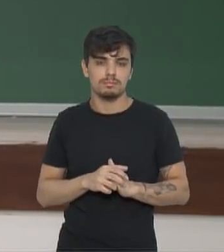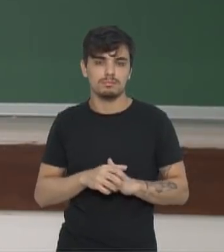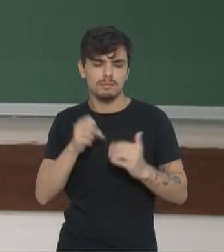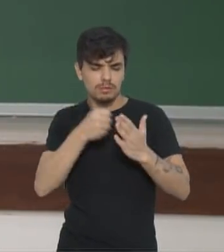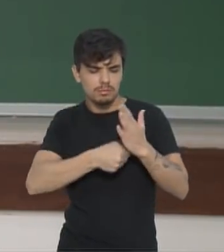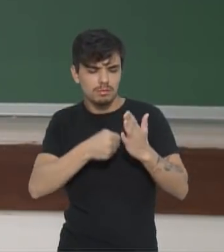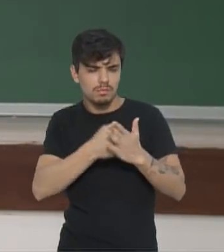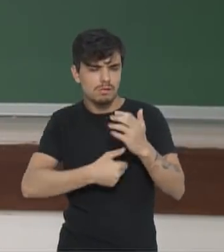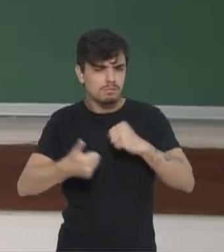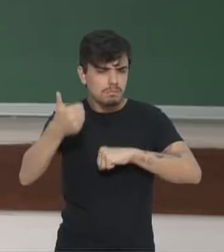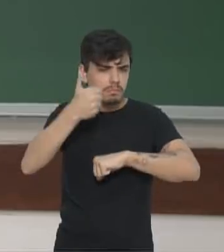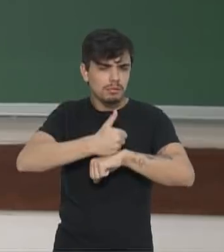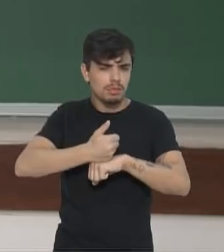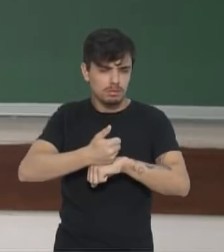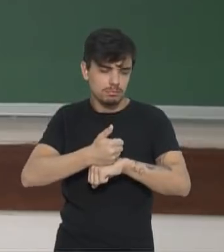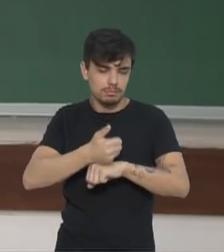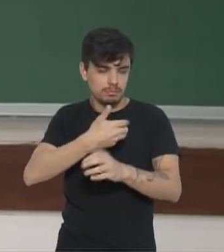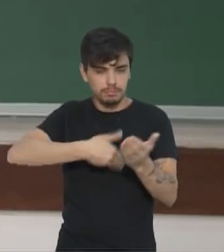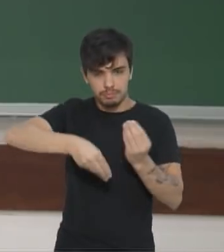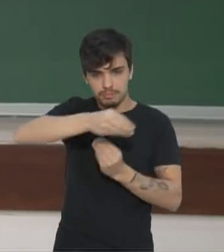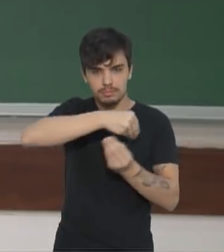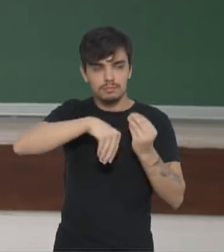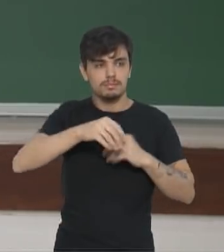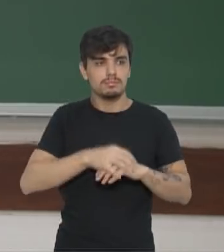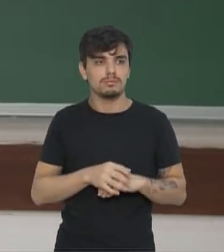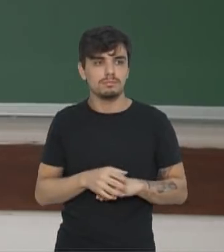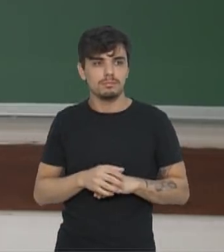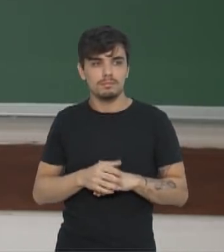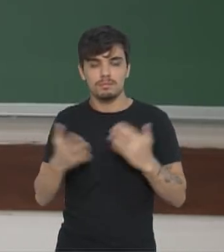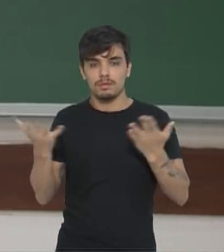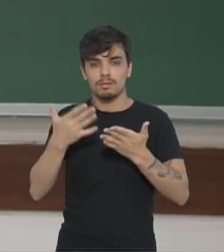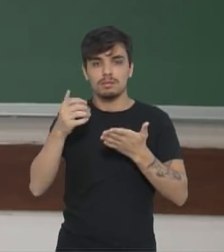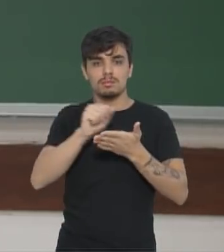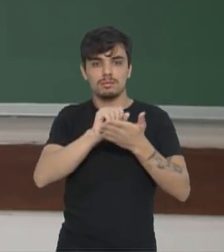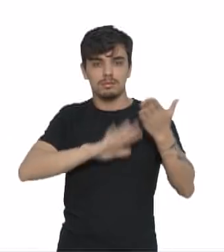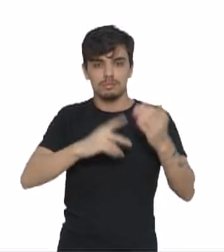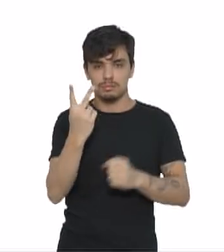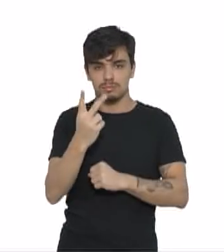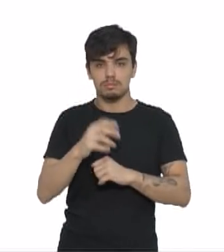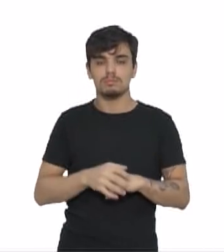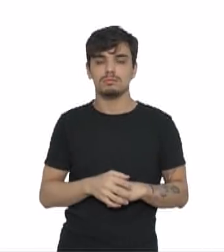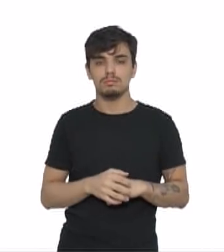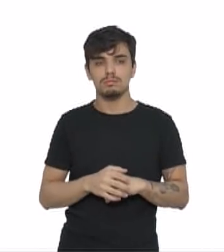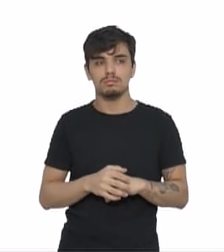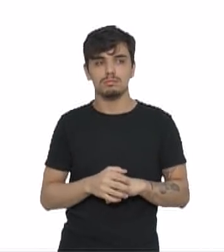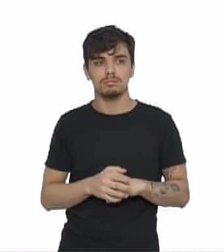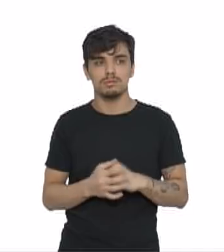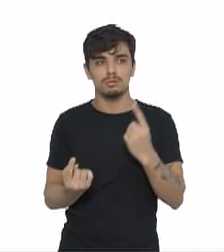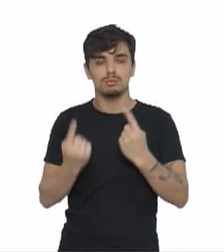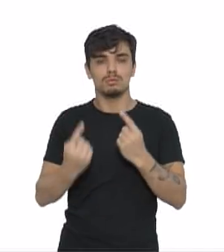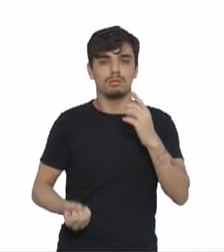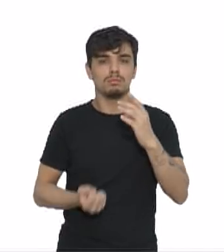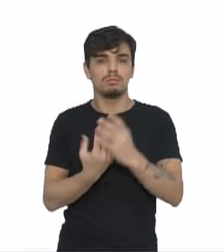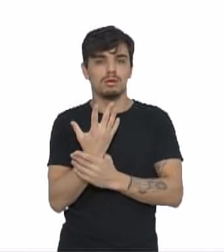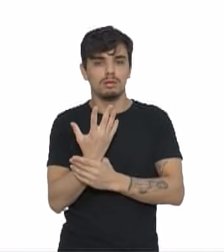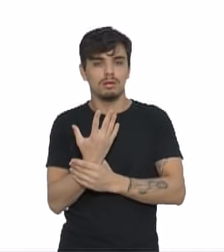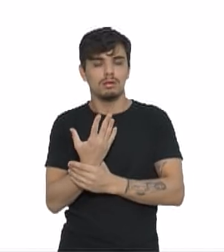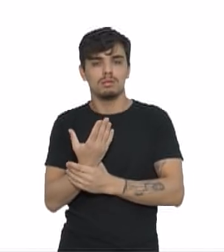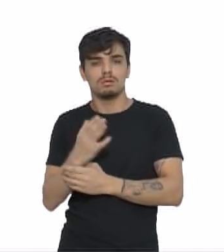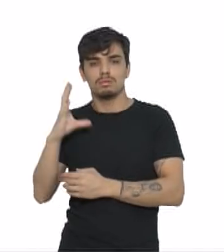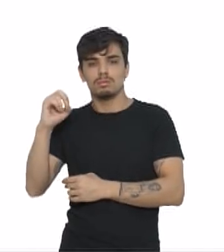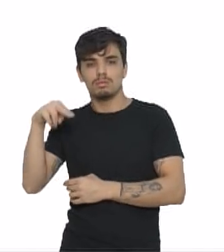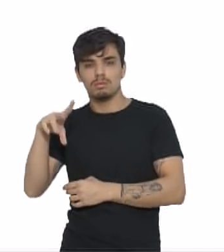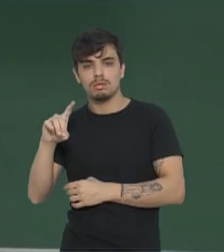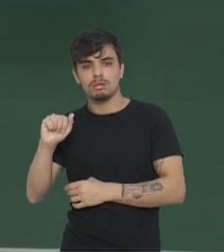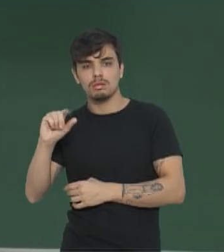poder, enfim, tudo entra nessa história. Com vocês, atividade 2, qual a origem do condado de Portucalense?